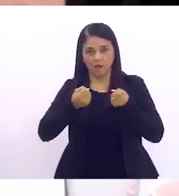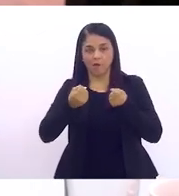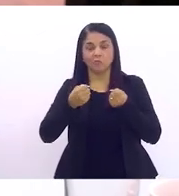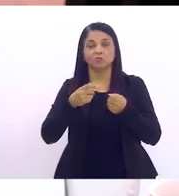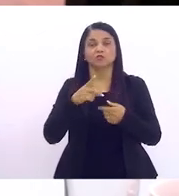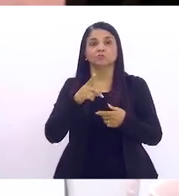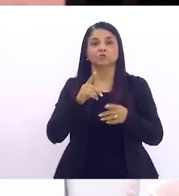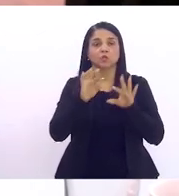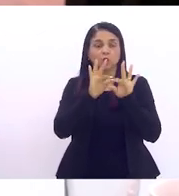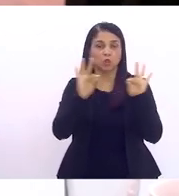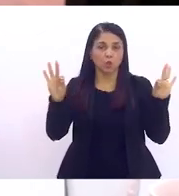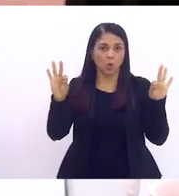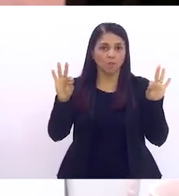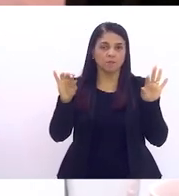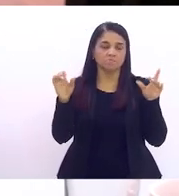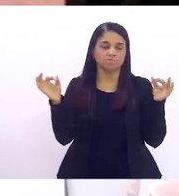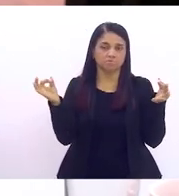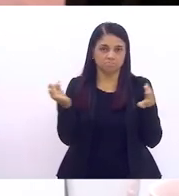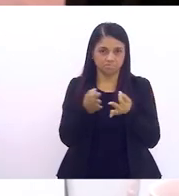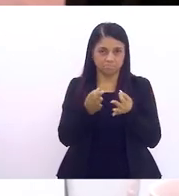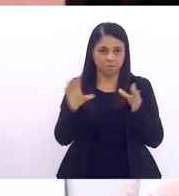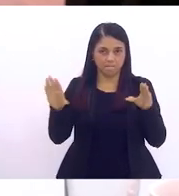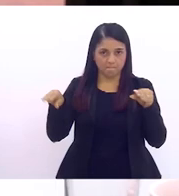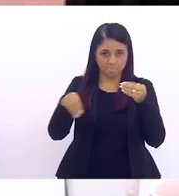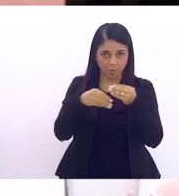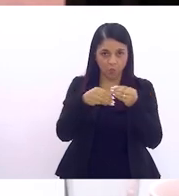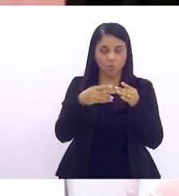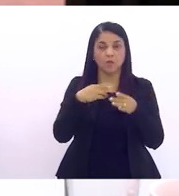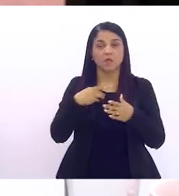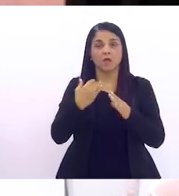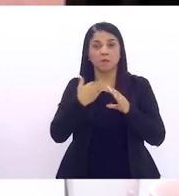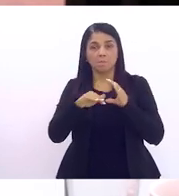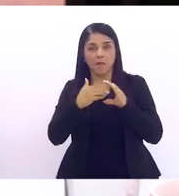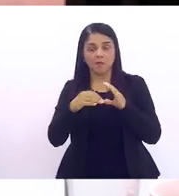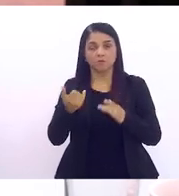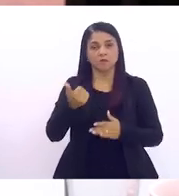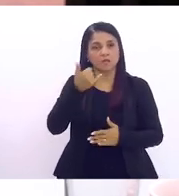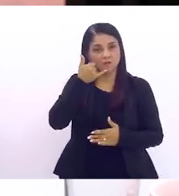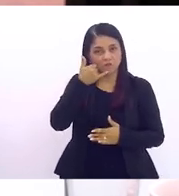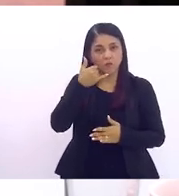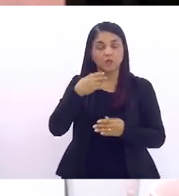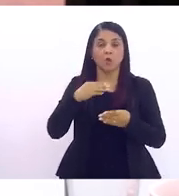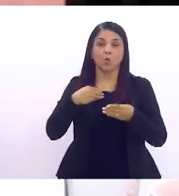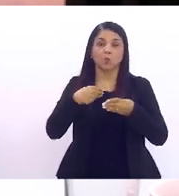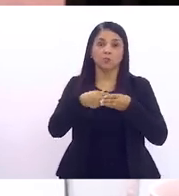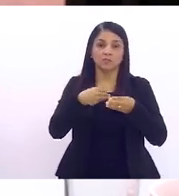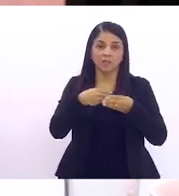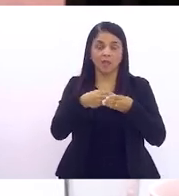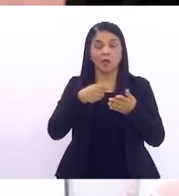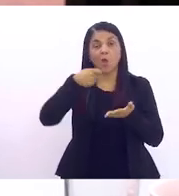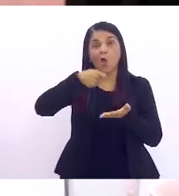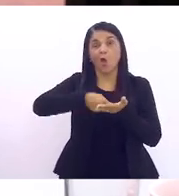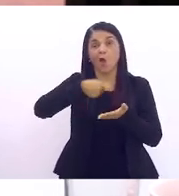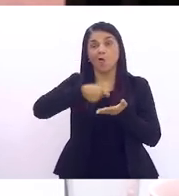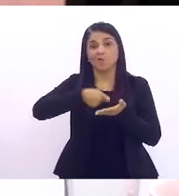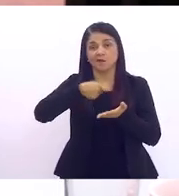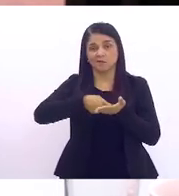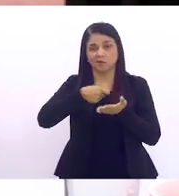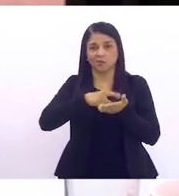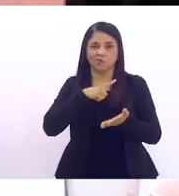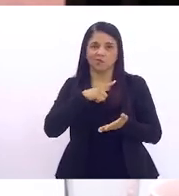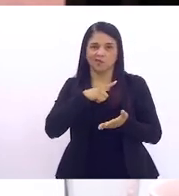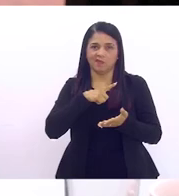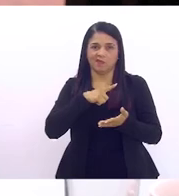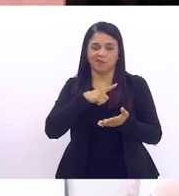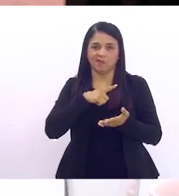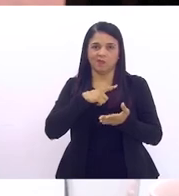horário destino e origem telefone e-mail e se possui tag isso são itens obrigatórios isso